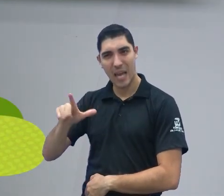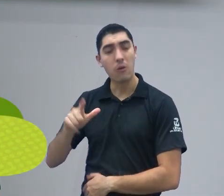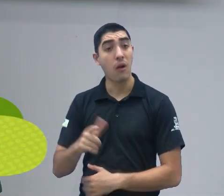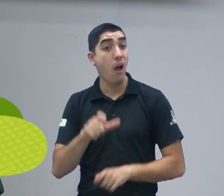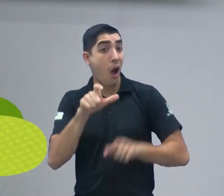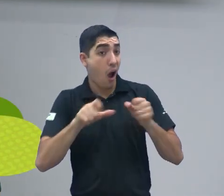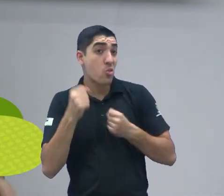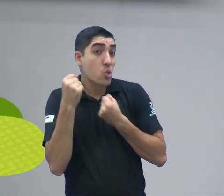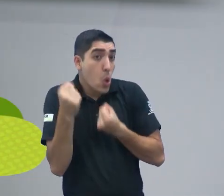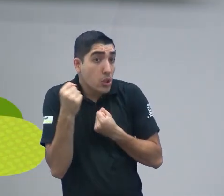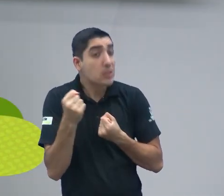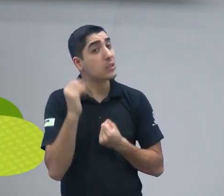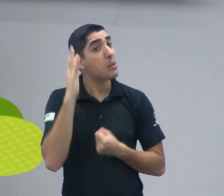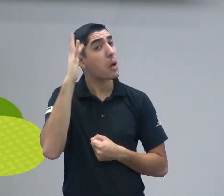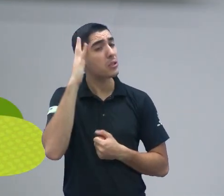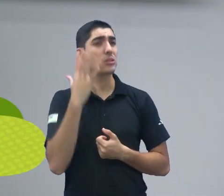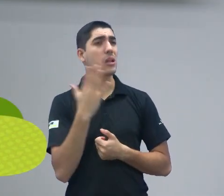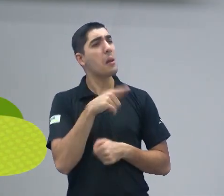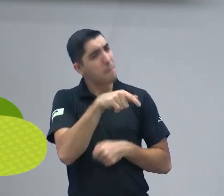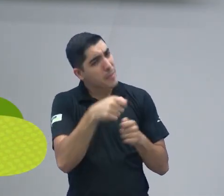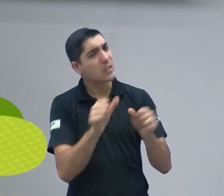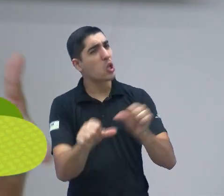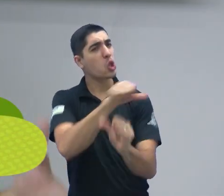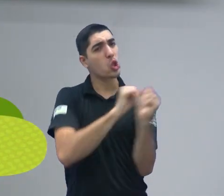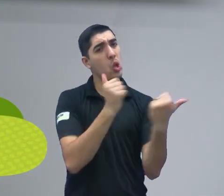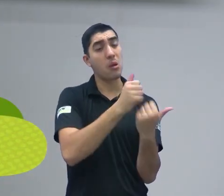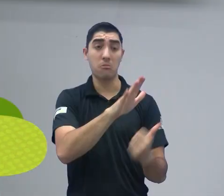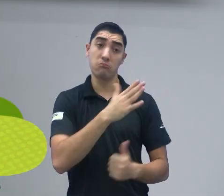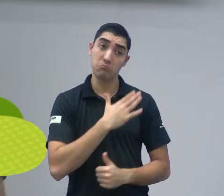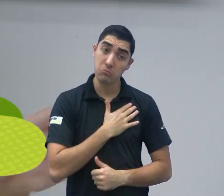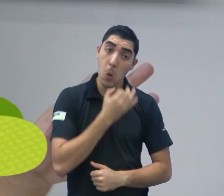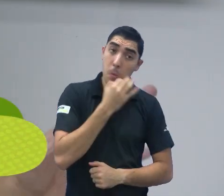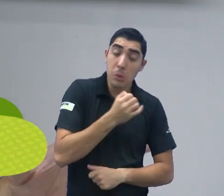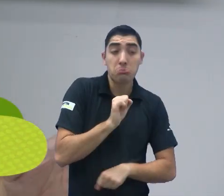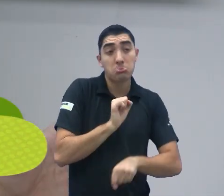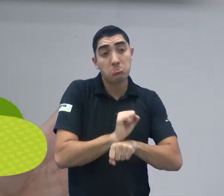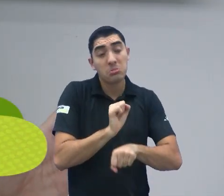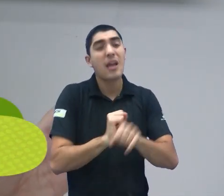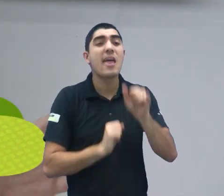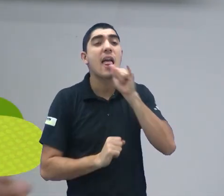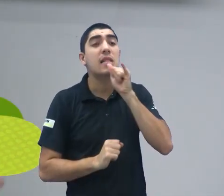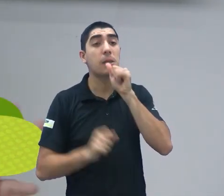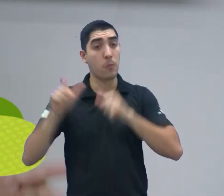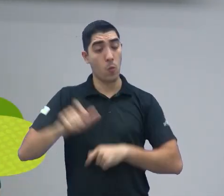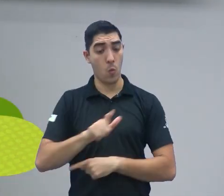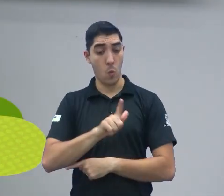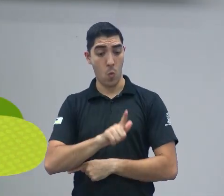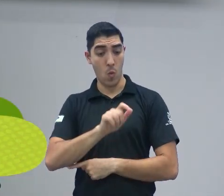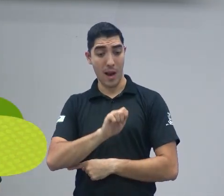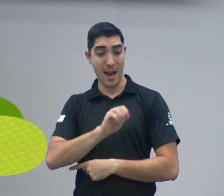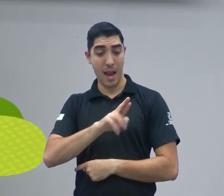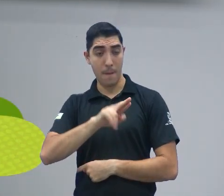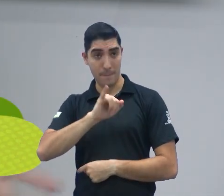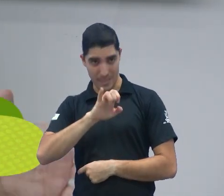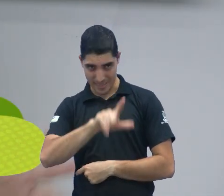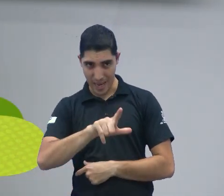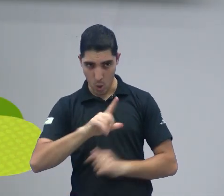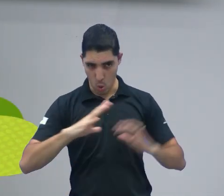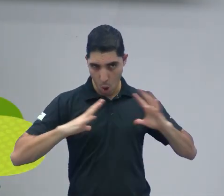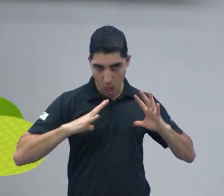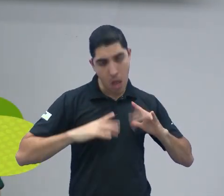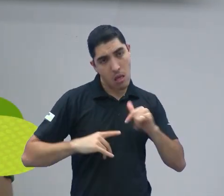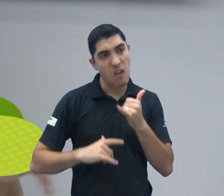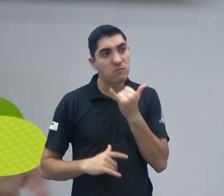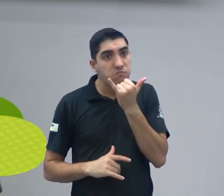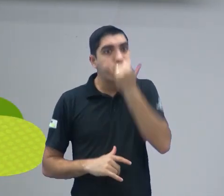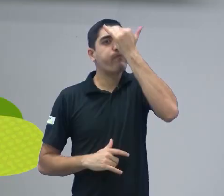na minha opinião, acho que ainda não, mas de repente, se o Gabriel Afonso, que ele também não falhou ainda, né? Sim, assim, sim. Então, também ele é o homem de confiança